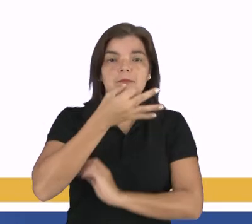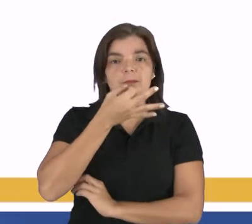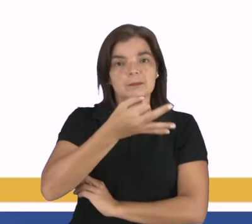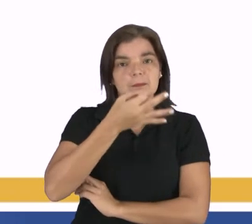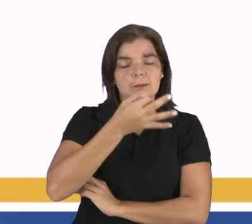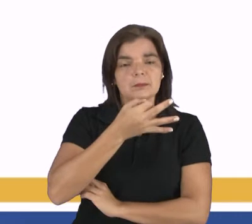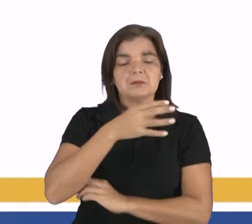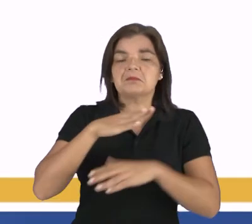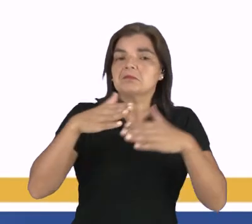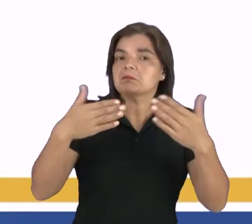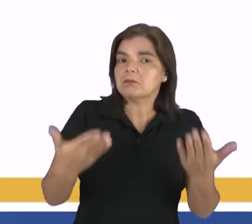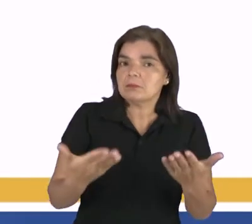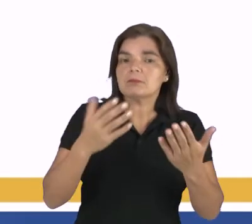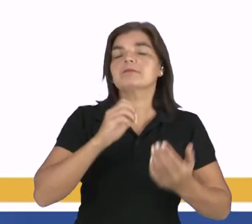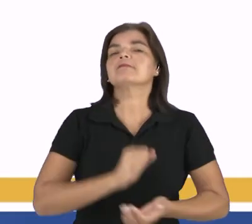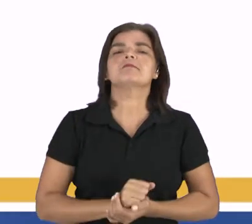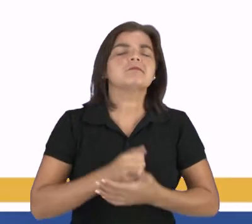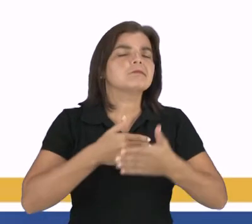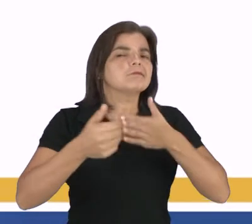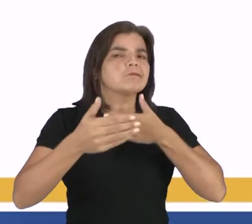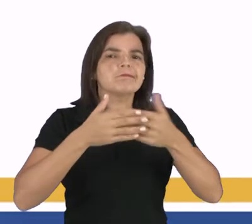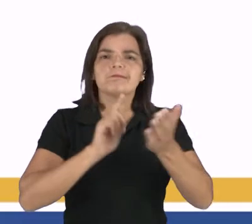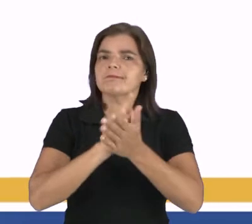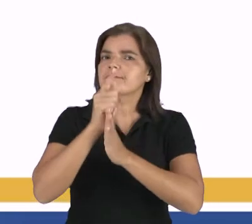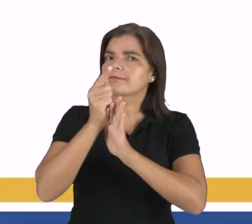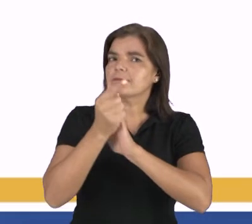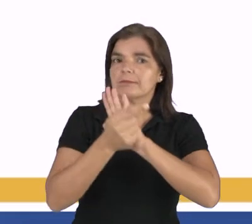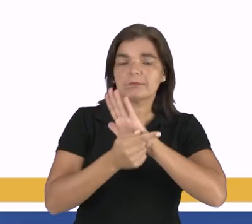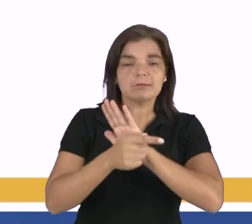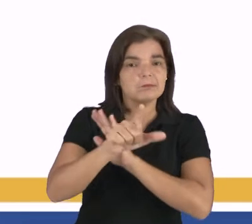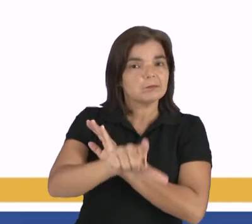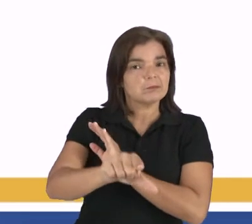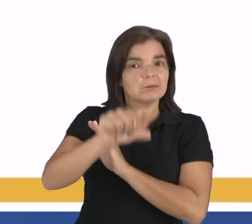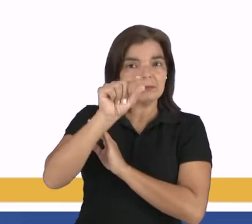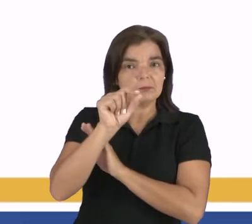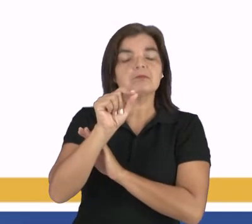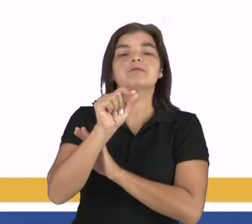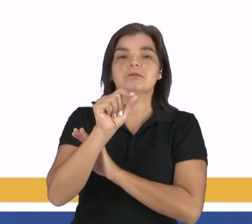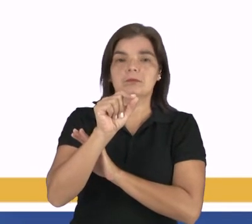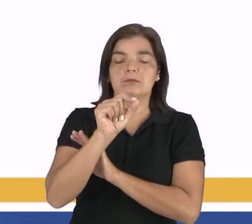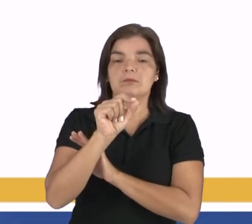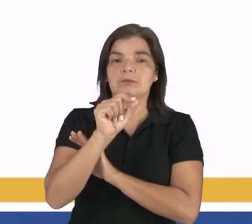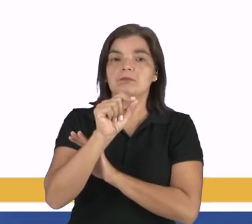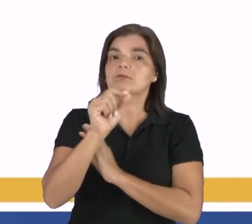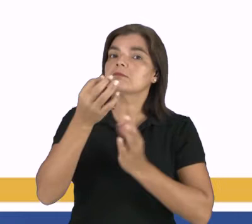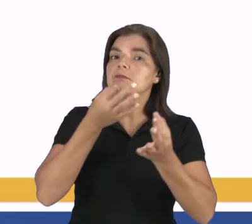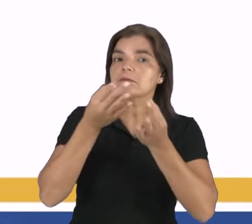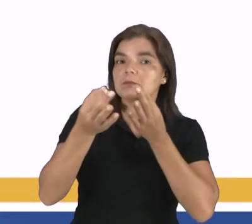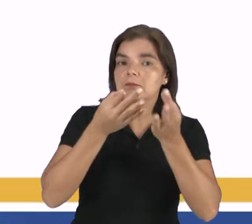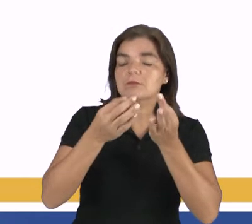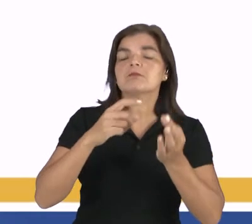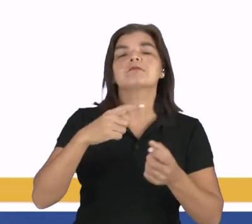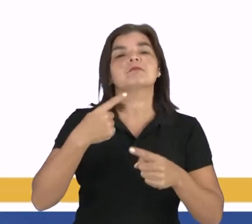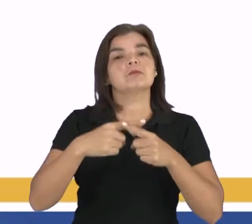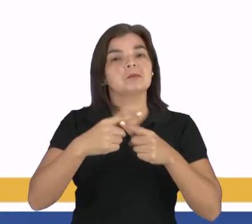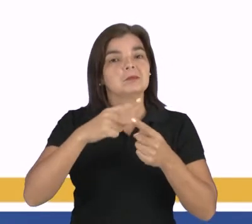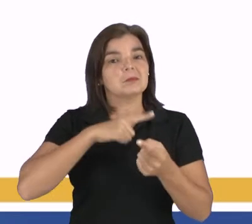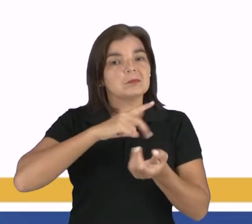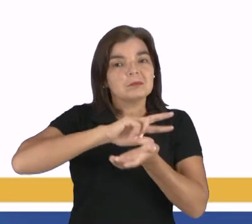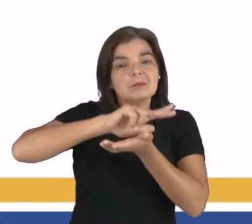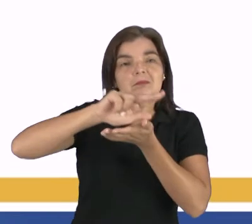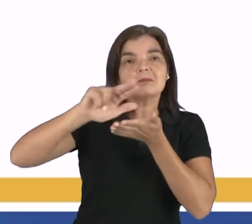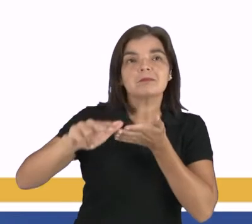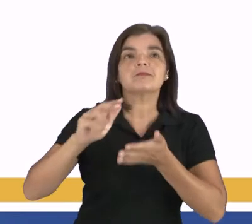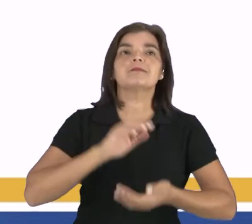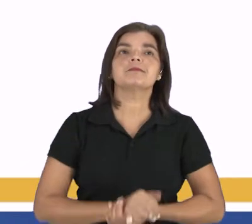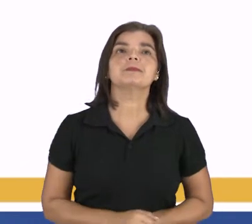opinião. Seja ele qual for o gênero que você escolher dentro do rol dos gêneros argumentativos, que tem vários, tá